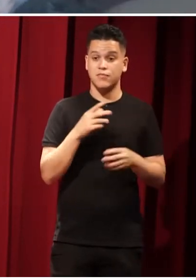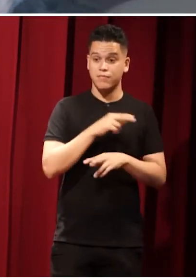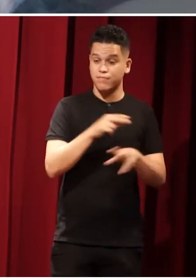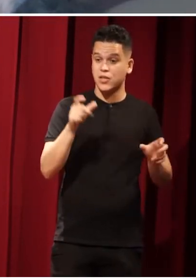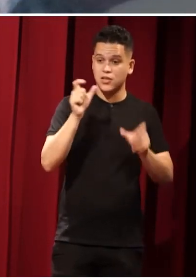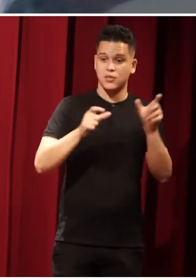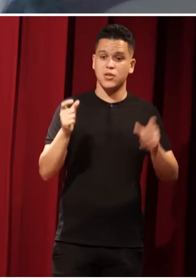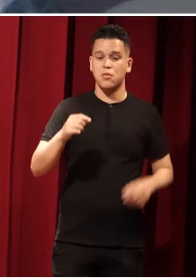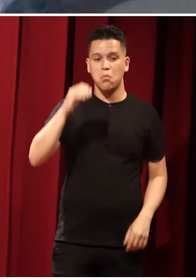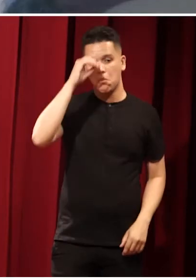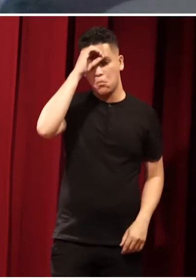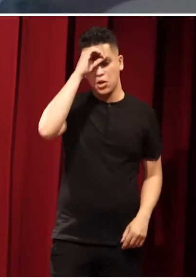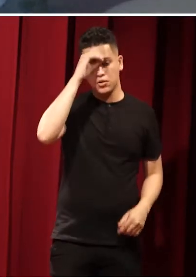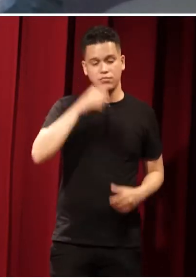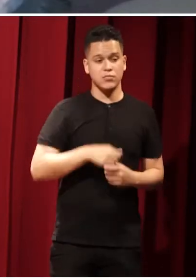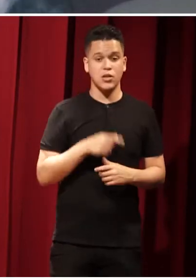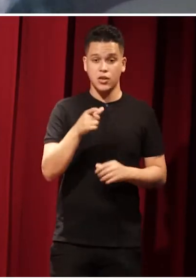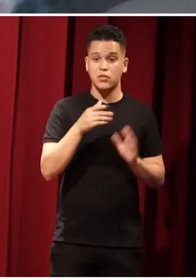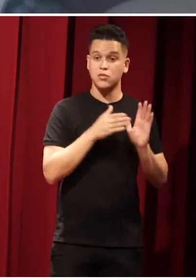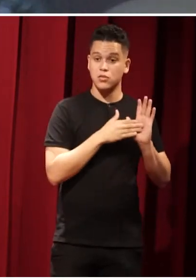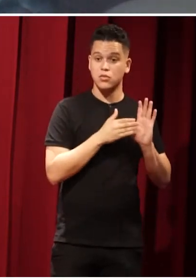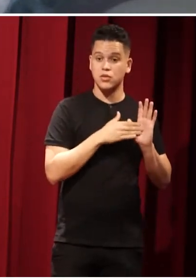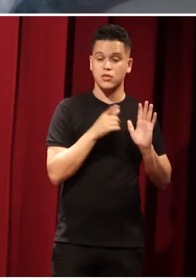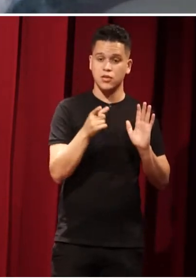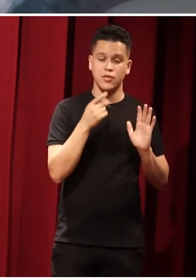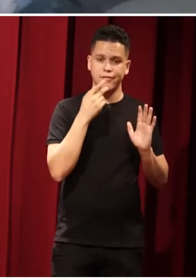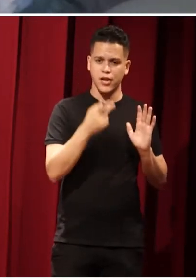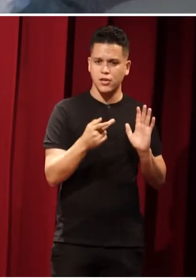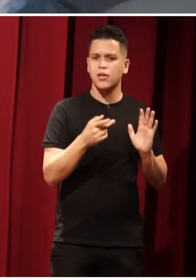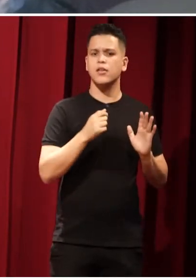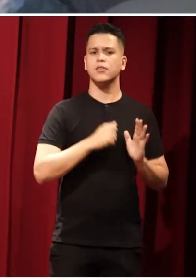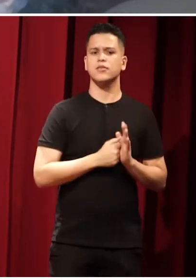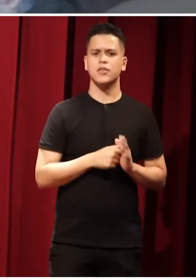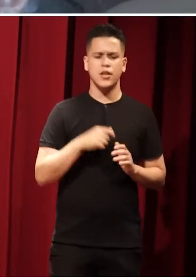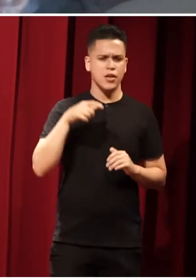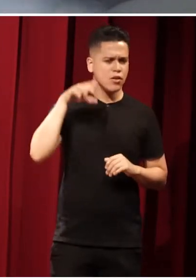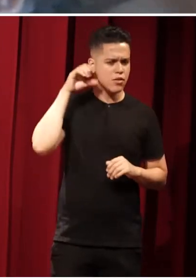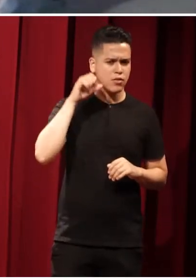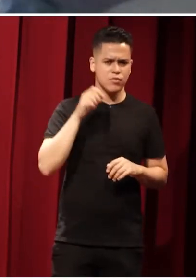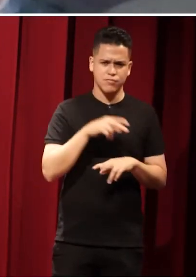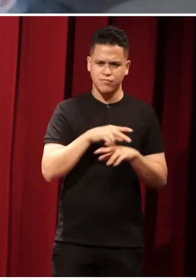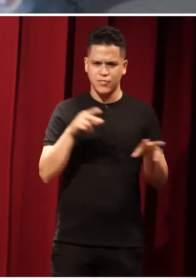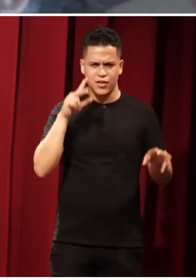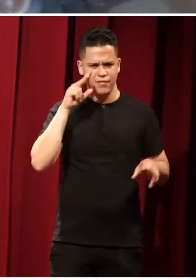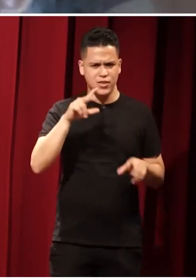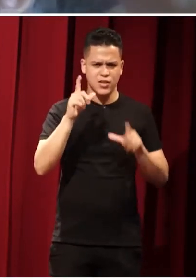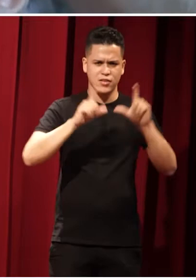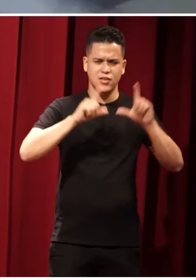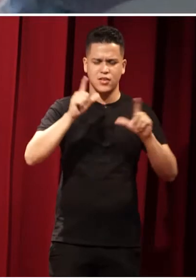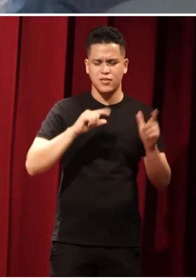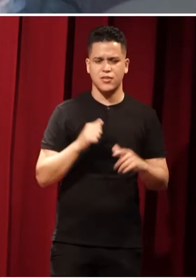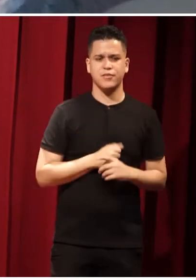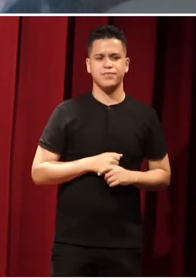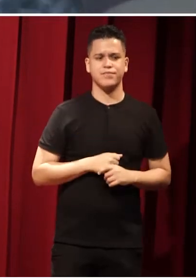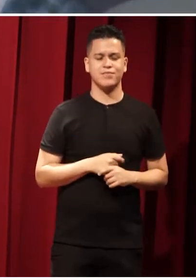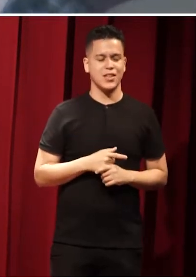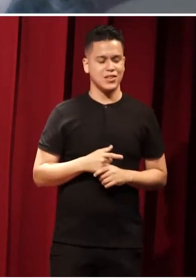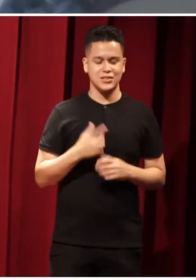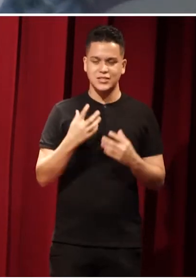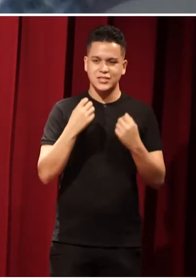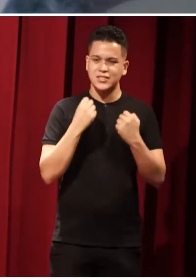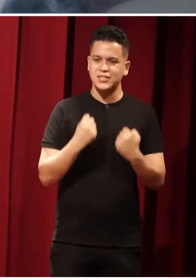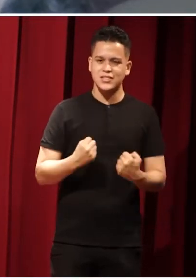sabe. Muita gente não sabe que isso foi promessa de campanha. A gente ouve várias críticas e tudo. Mas